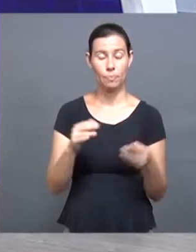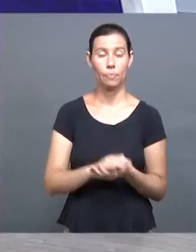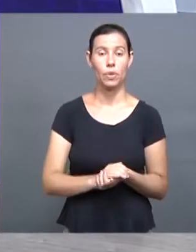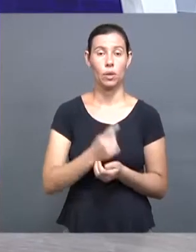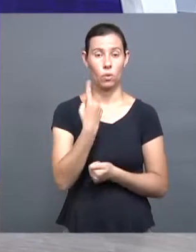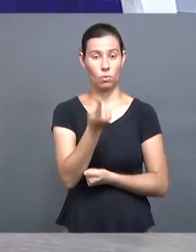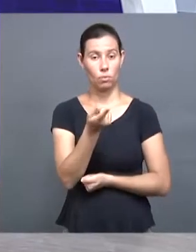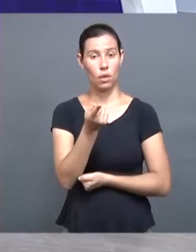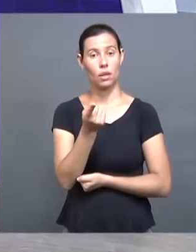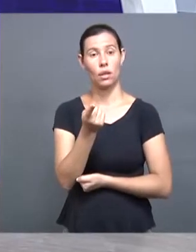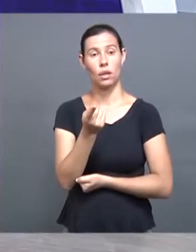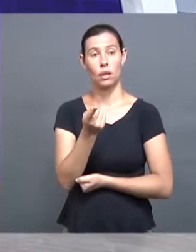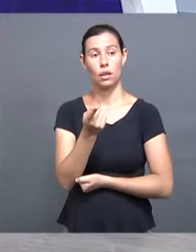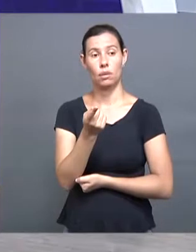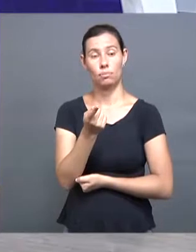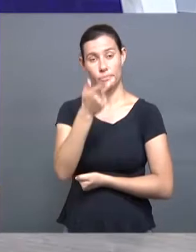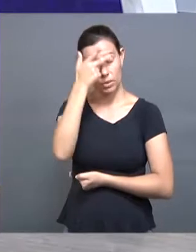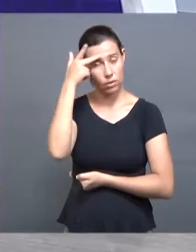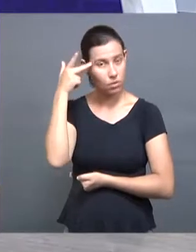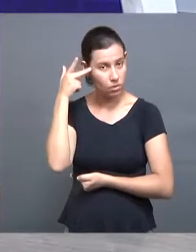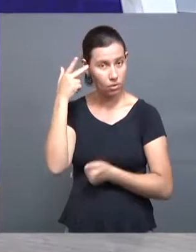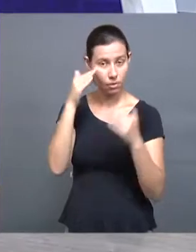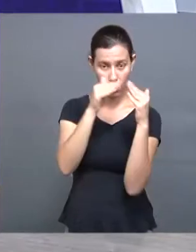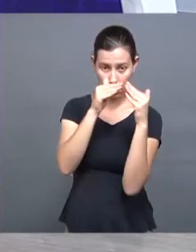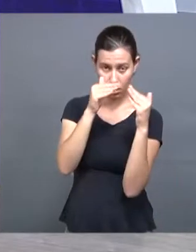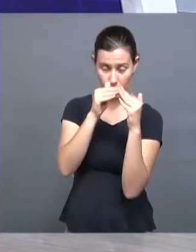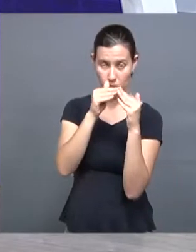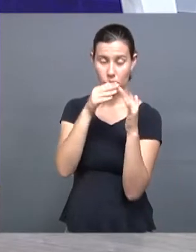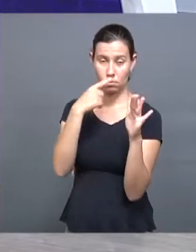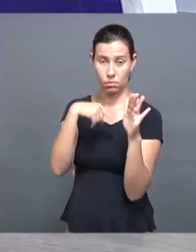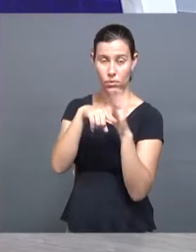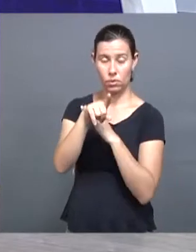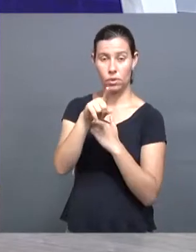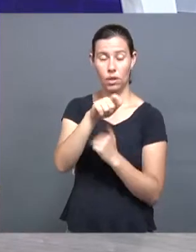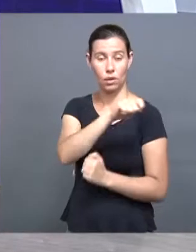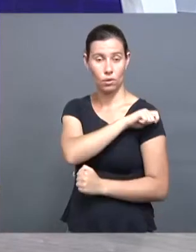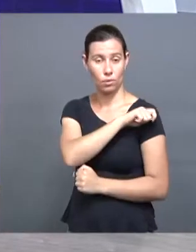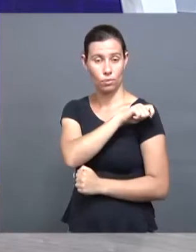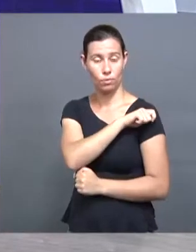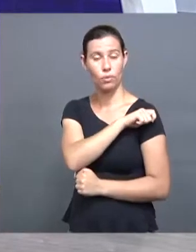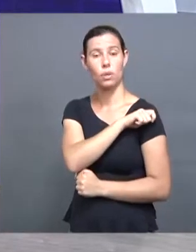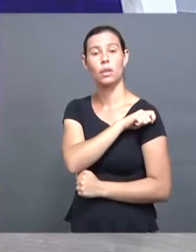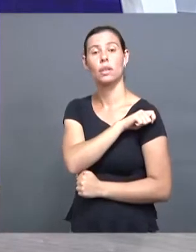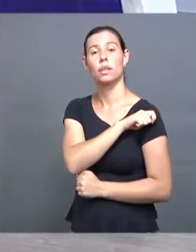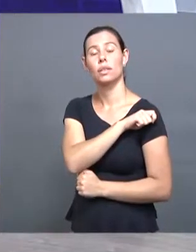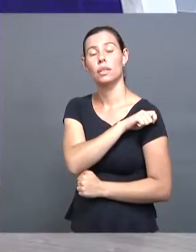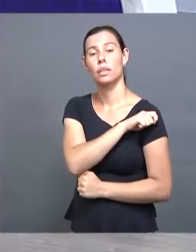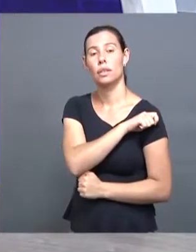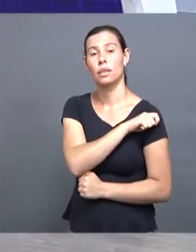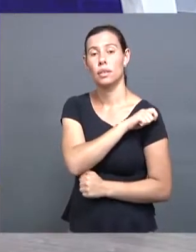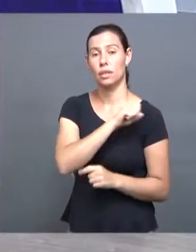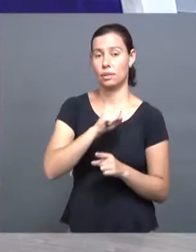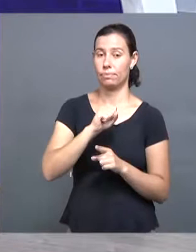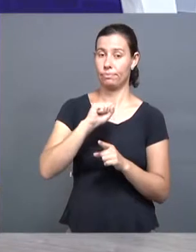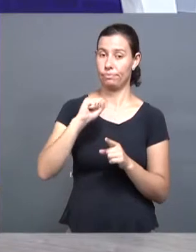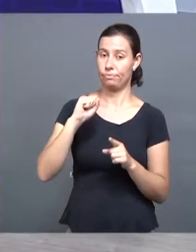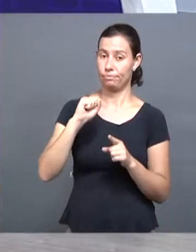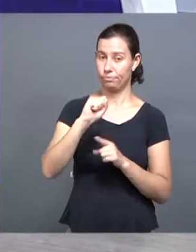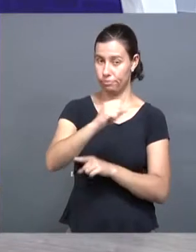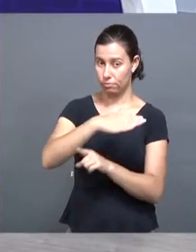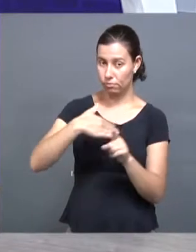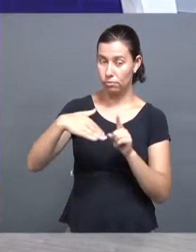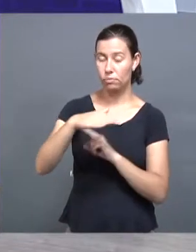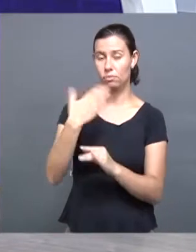aqui da UFO, a Maria Teixeira, do curso de Ciências Sociais da UFO, enviou a seguinte pergunta. Vou direcionar essa para você,